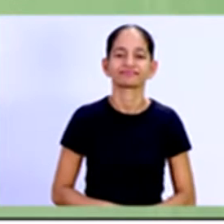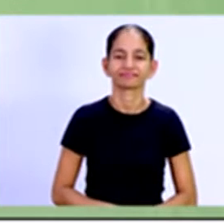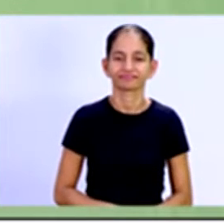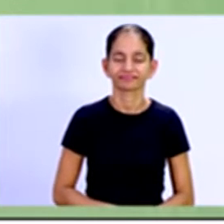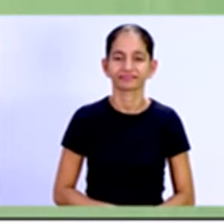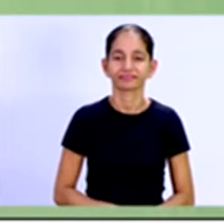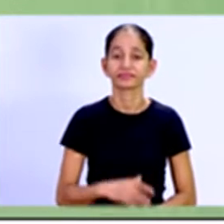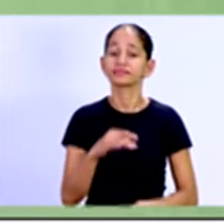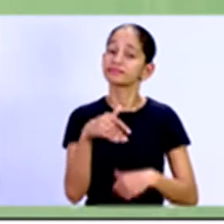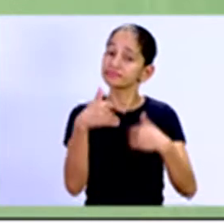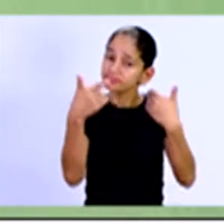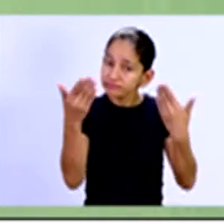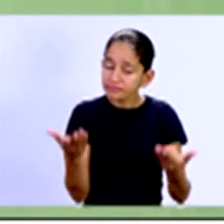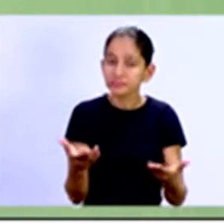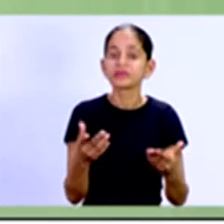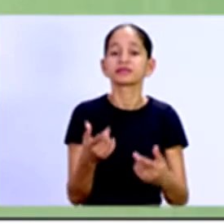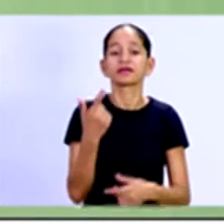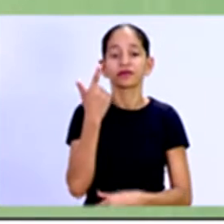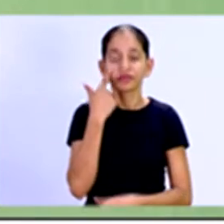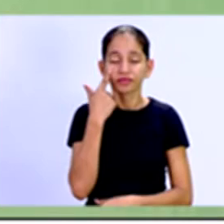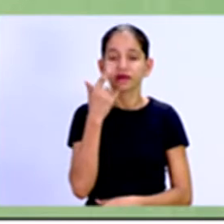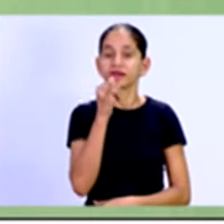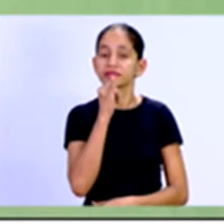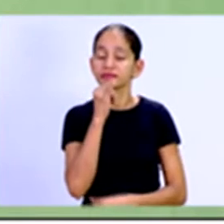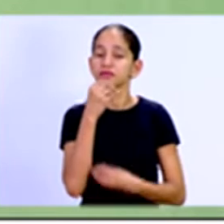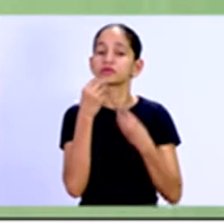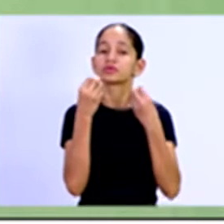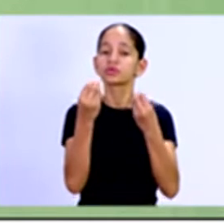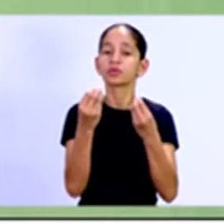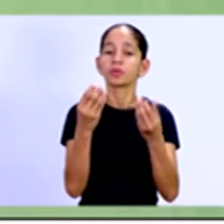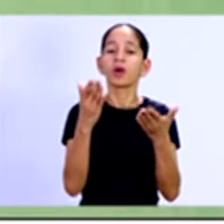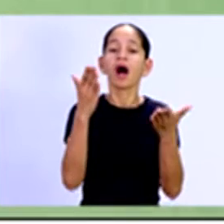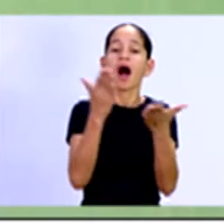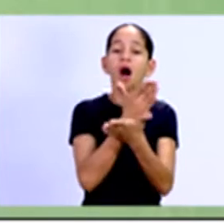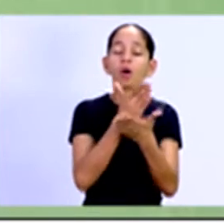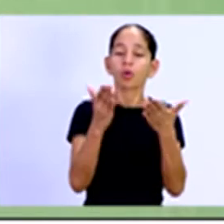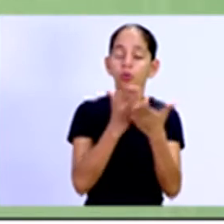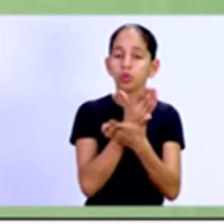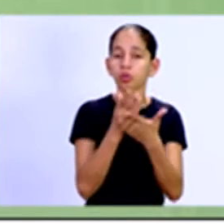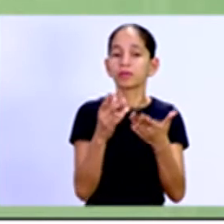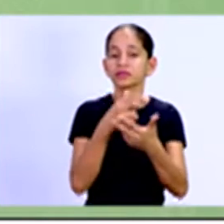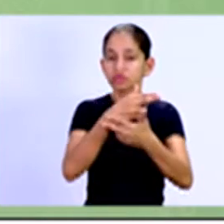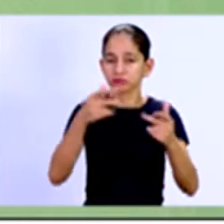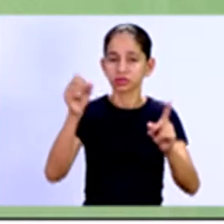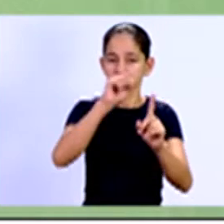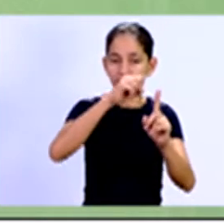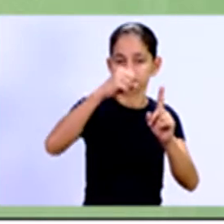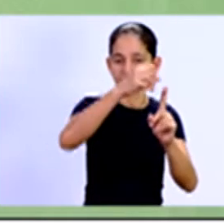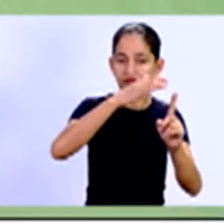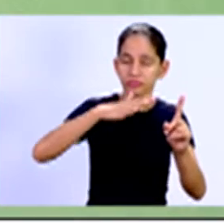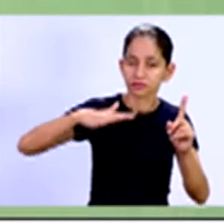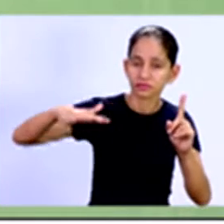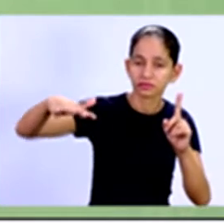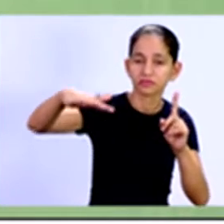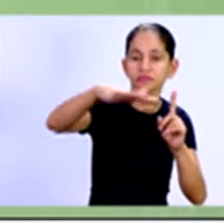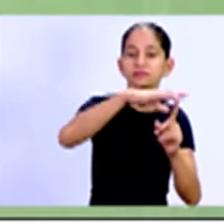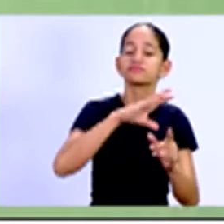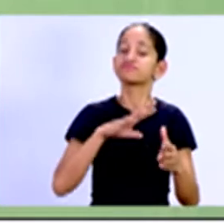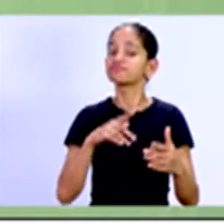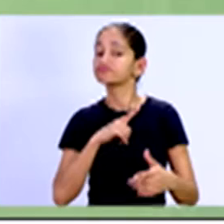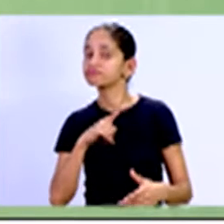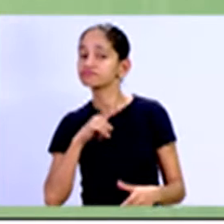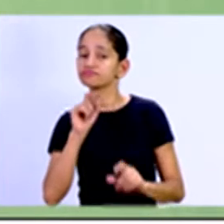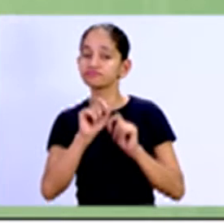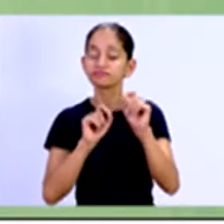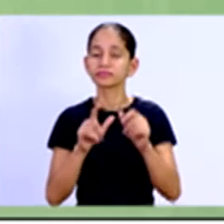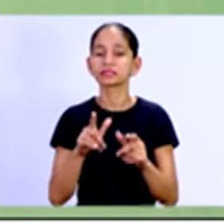Então, desse modo, são as instituições que vão determinar a vida ética ou moral dos indivíduos,